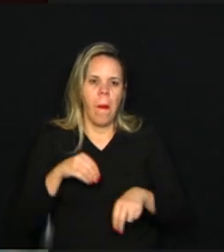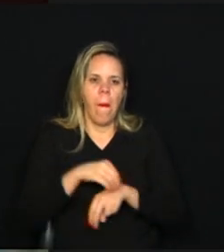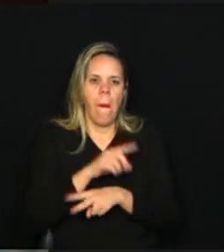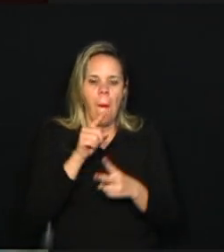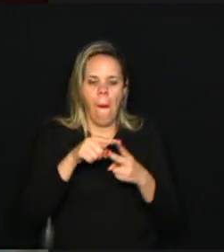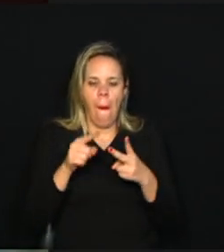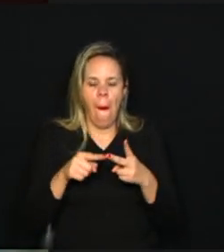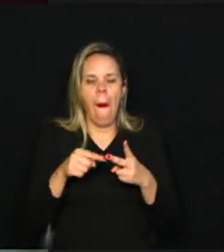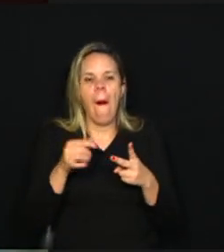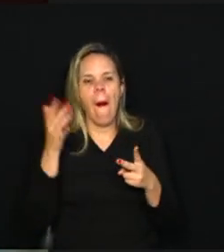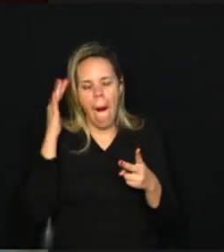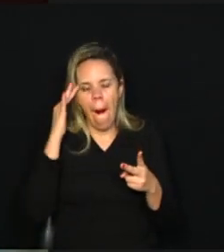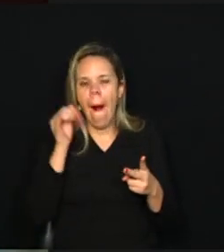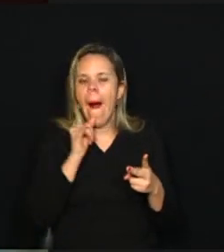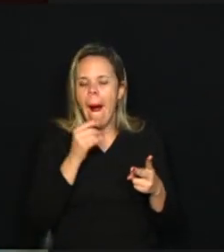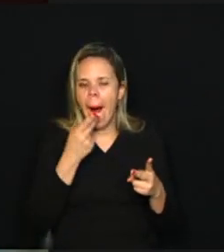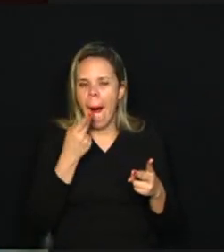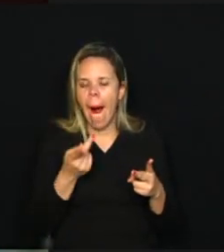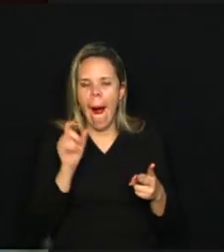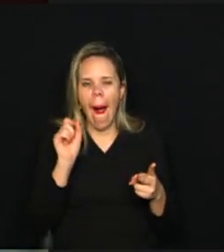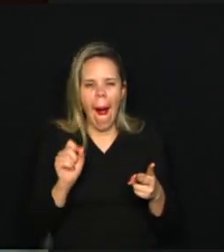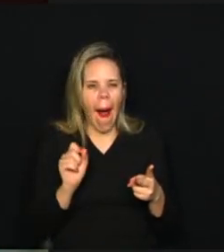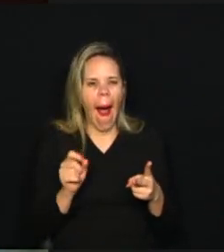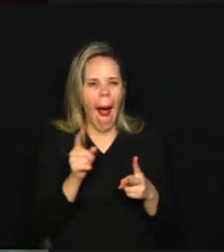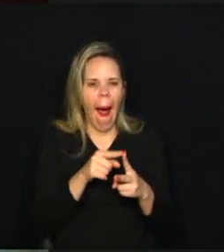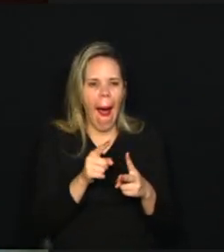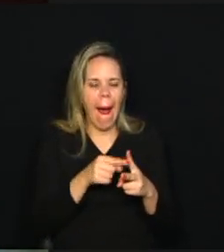que eu acredito que eles vão abordar, que é o